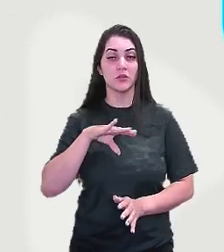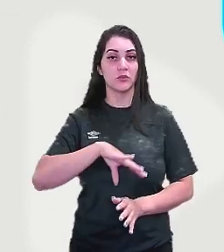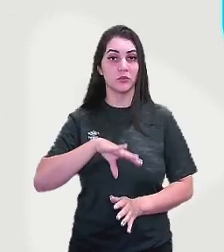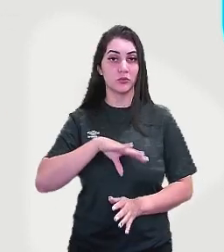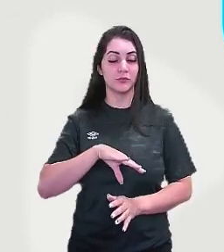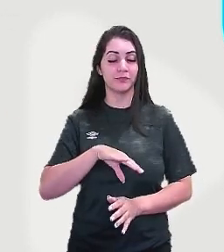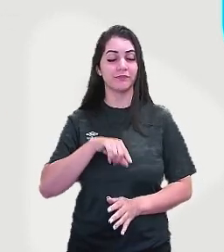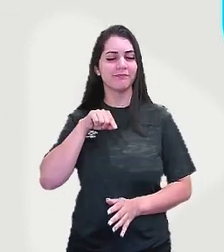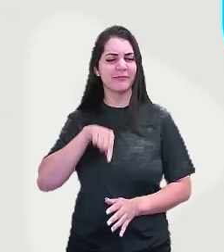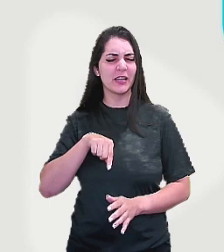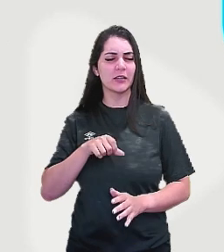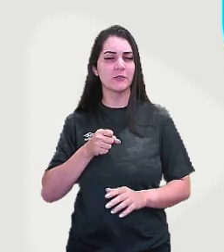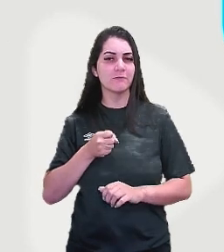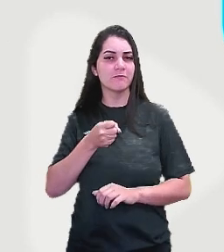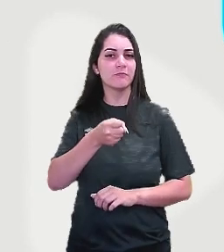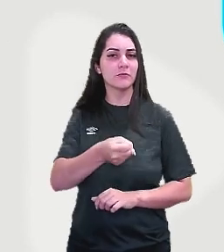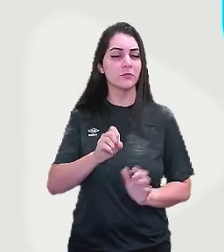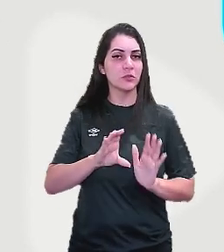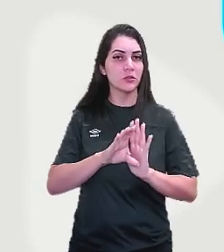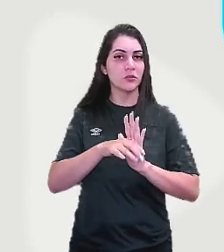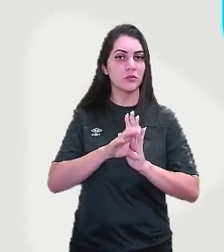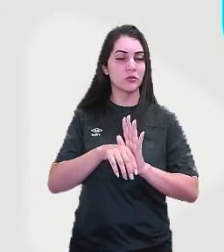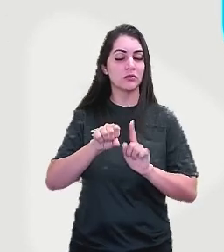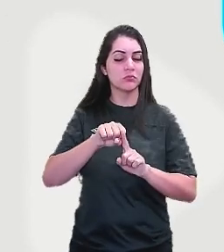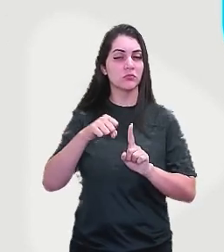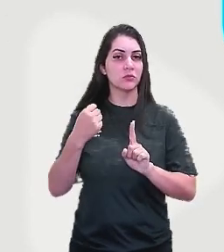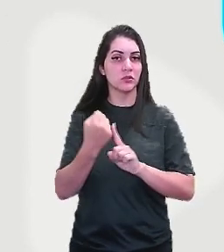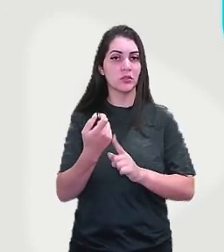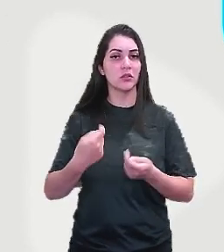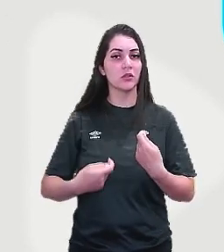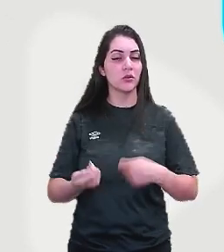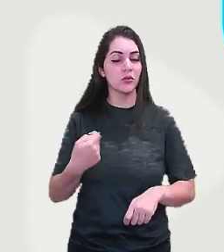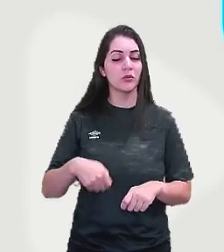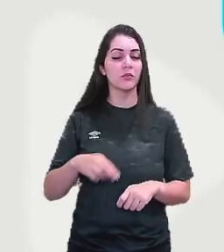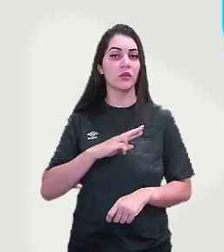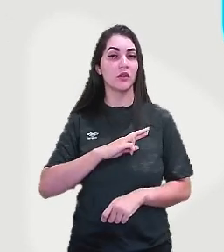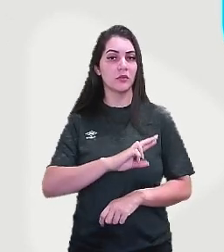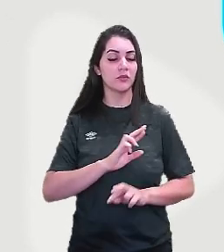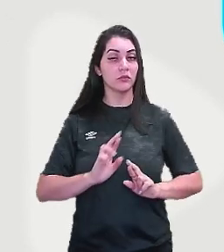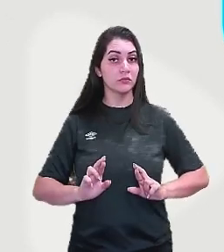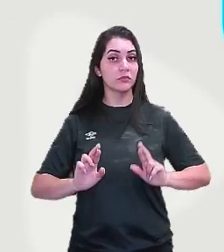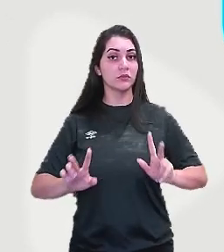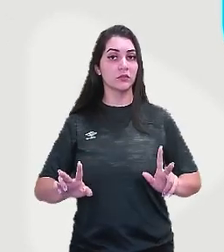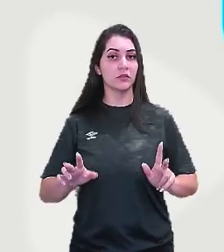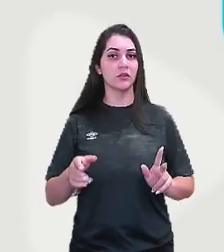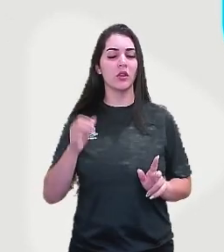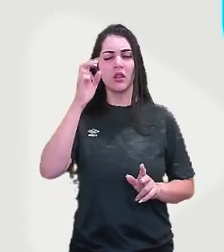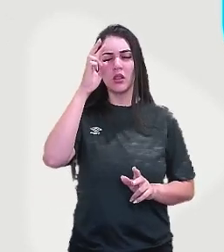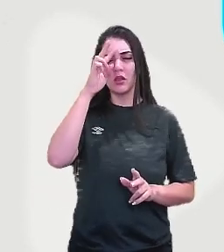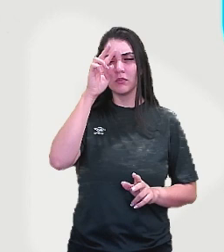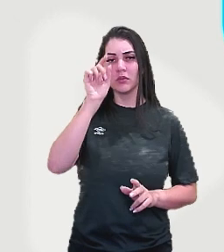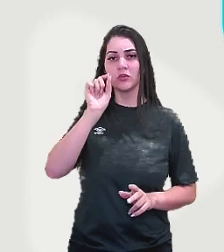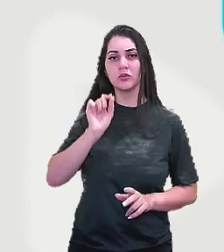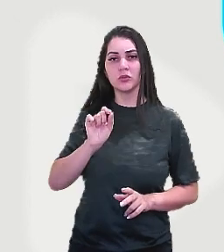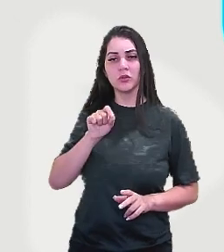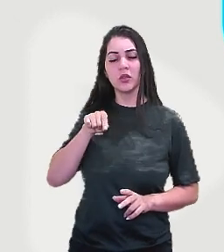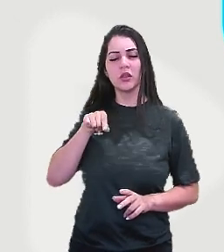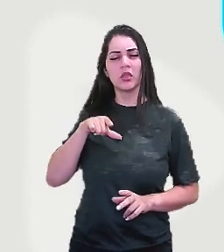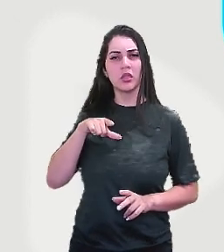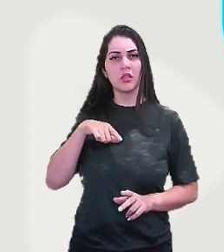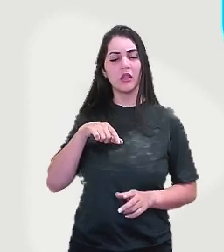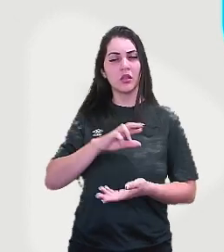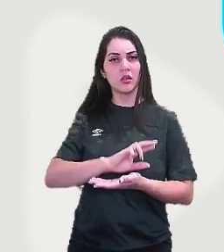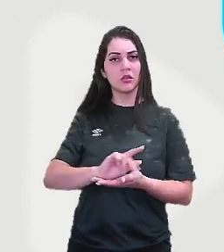introduziram um novo conceito de sociedade, economia e religião, muito diferente. Então, lembrando que existiam